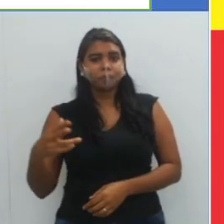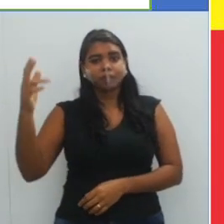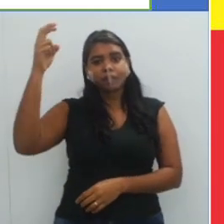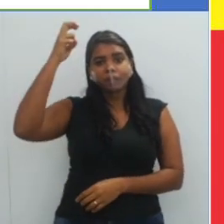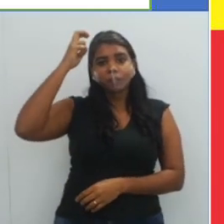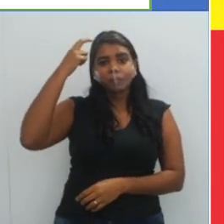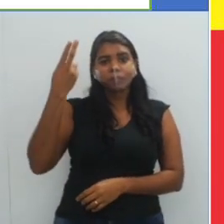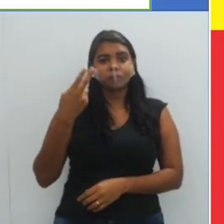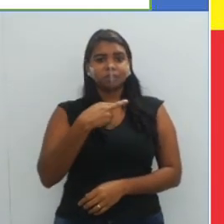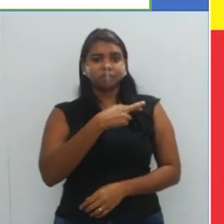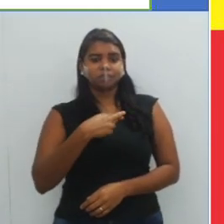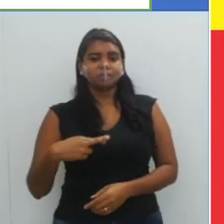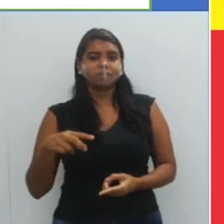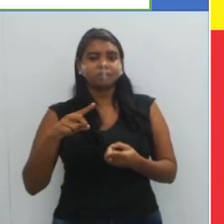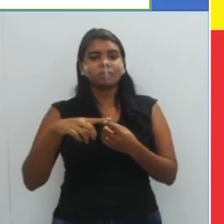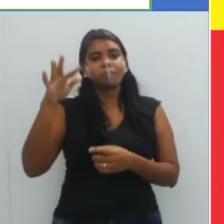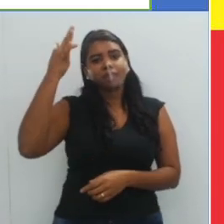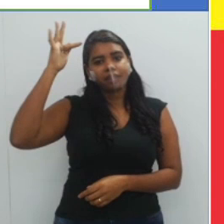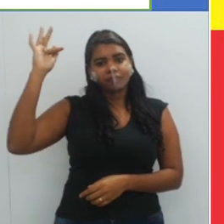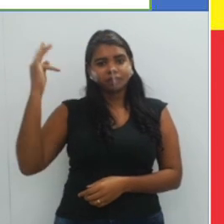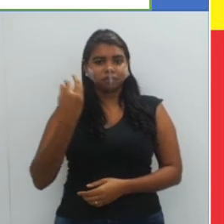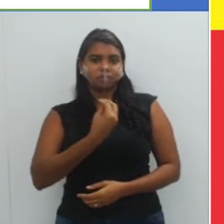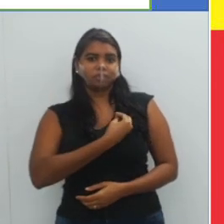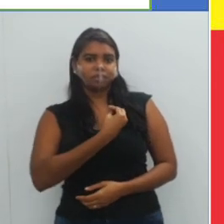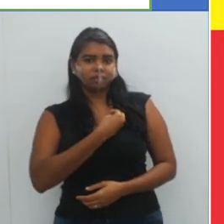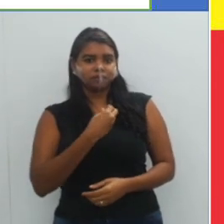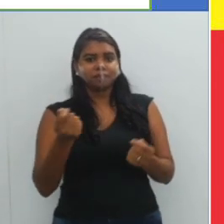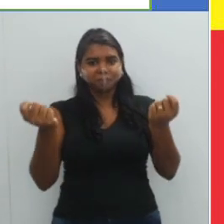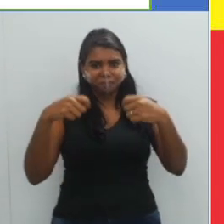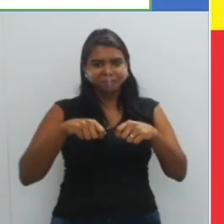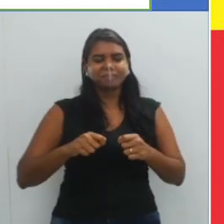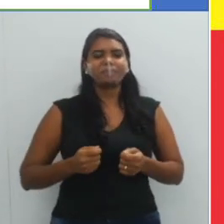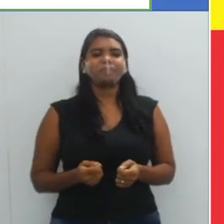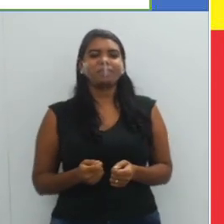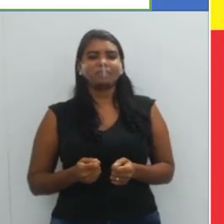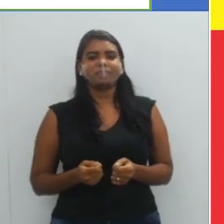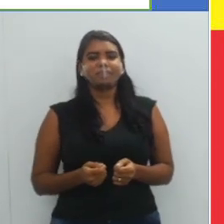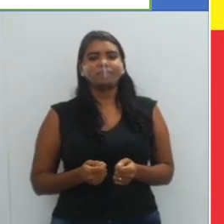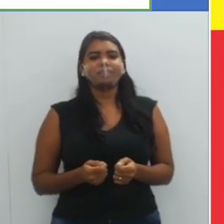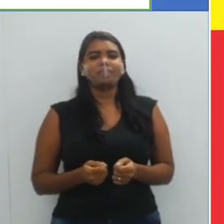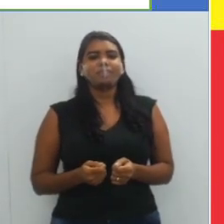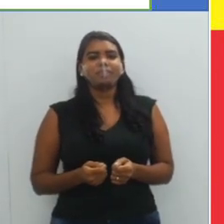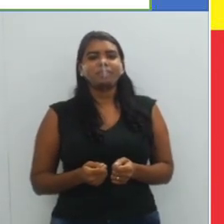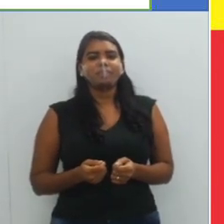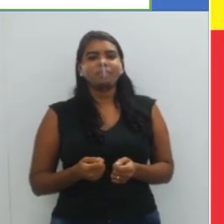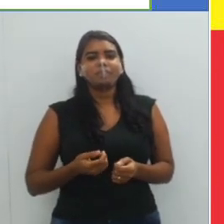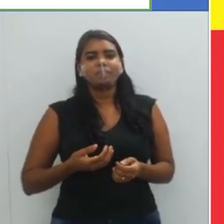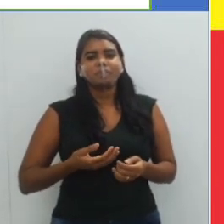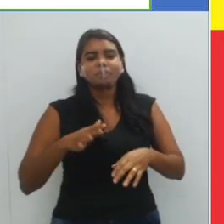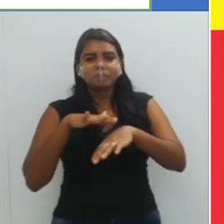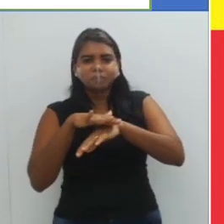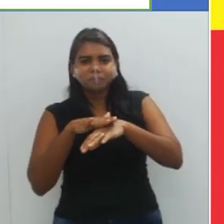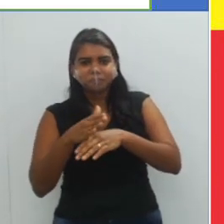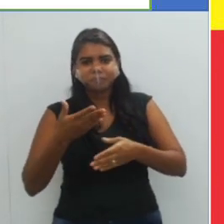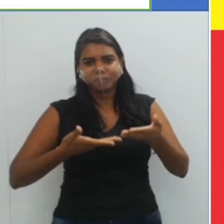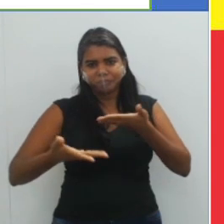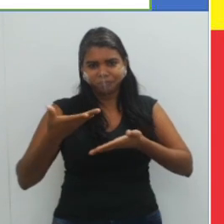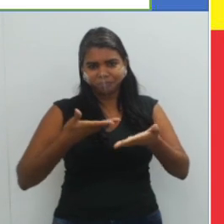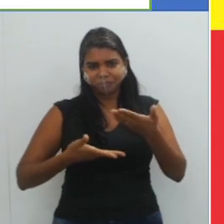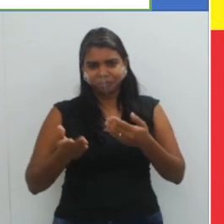culturas religiosas e filosóficas de vida, possibilitando o exercício do diálogo, olha a